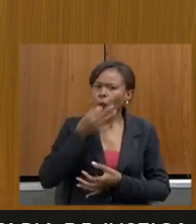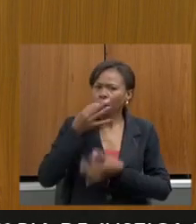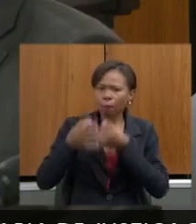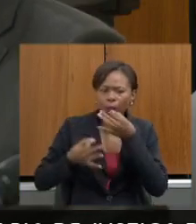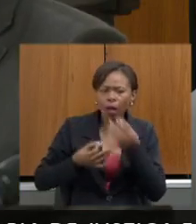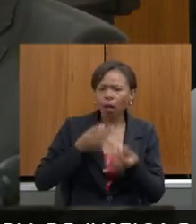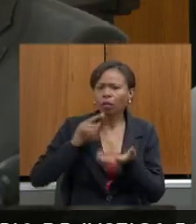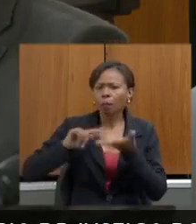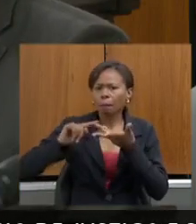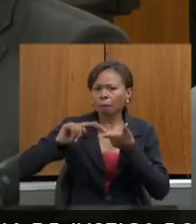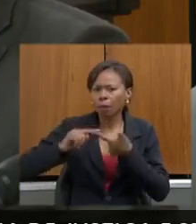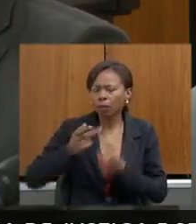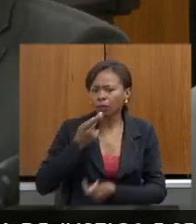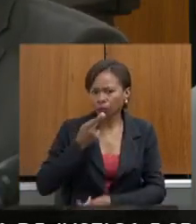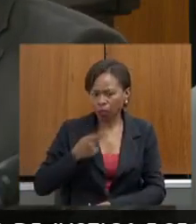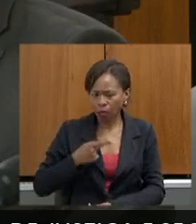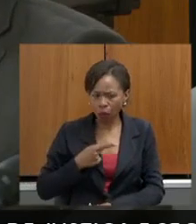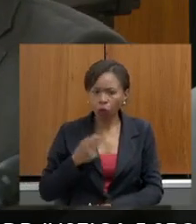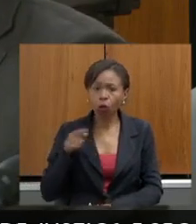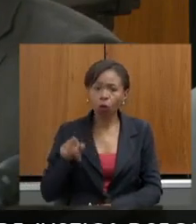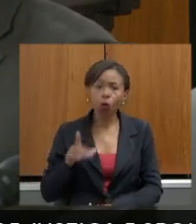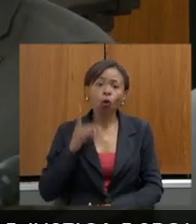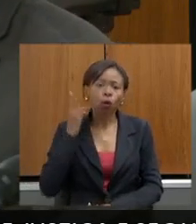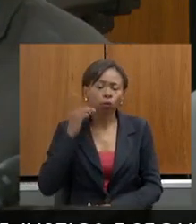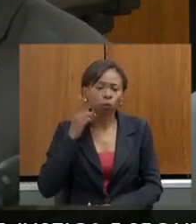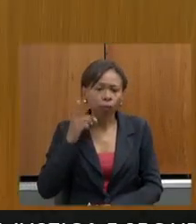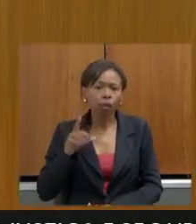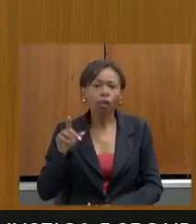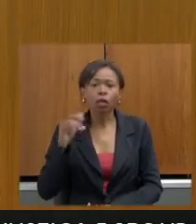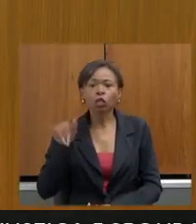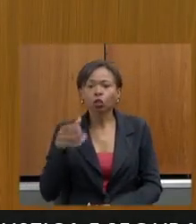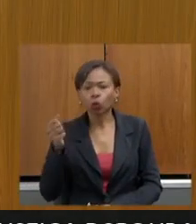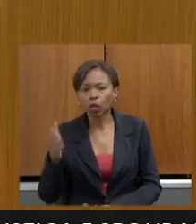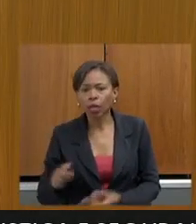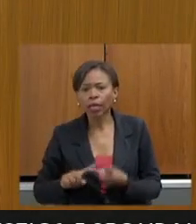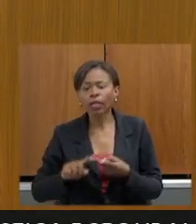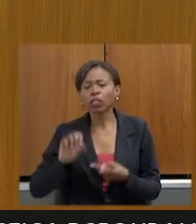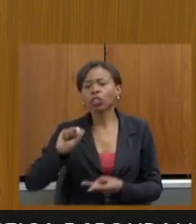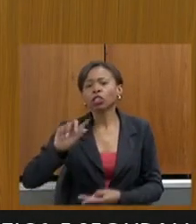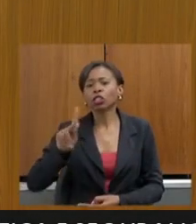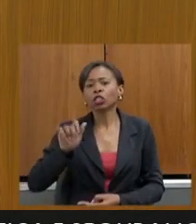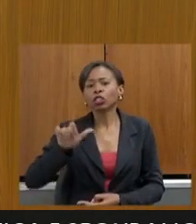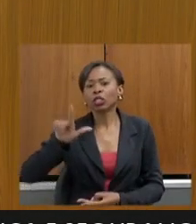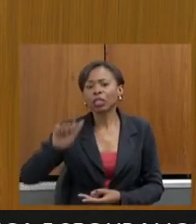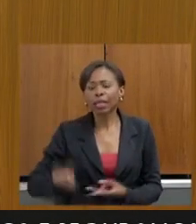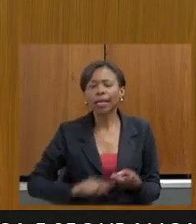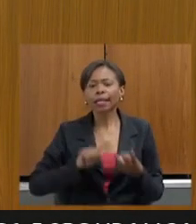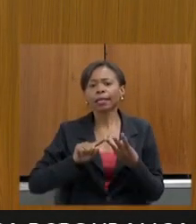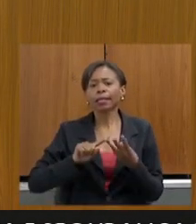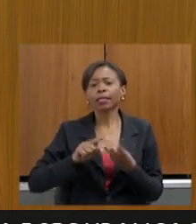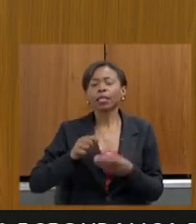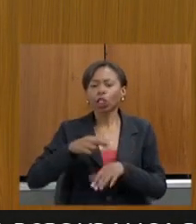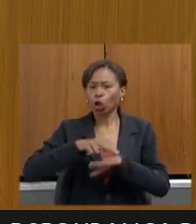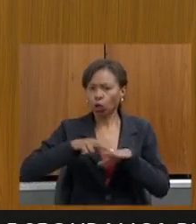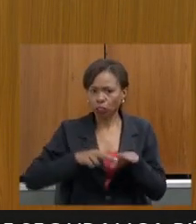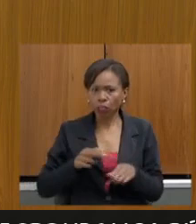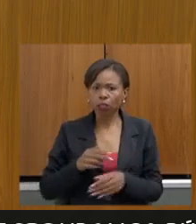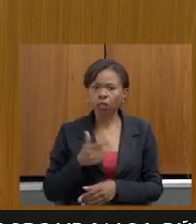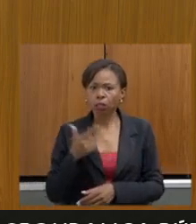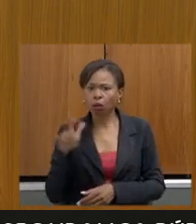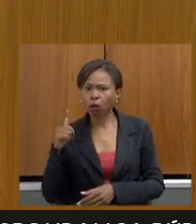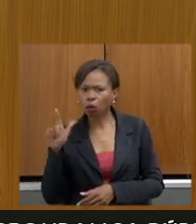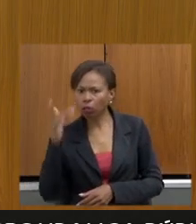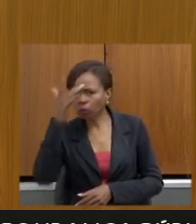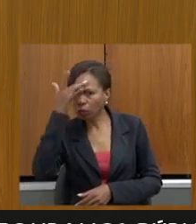pelas colocações também Deputado Sargento Rodrigues Deputado é Sheila eu acho que já posso para as considerações finais e tem mais